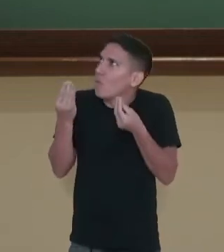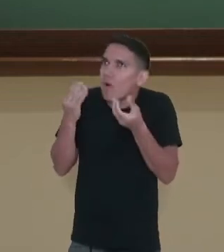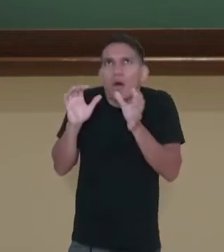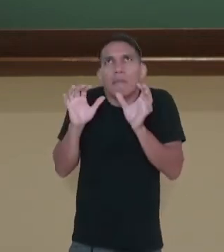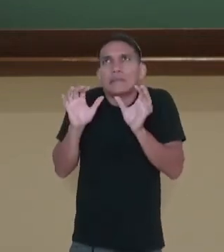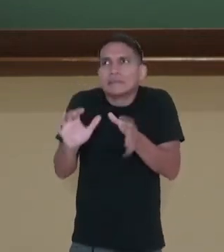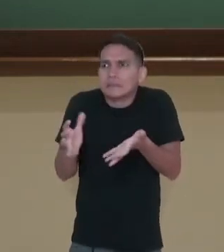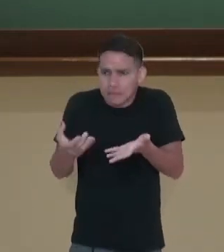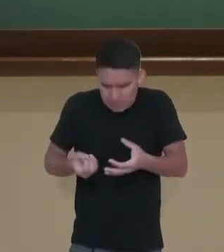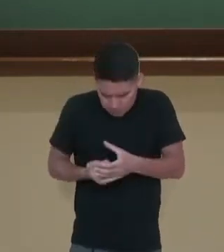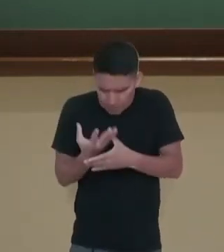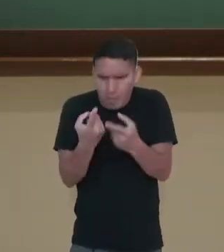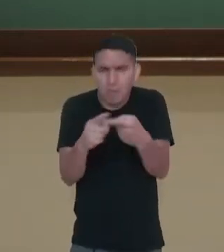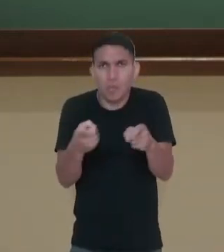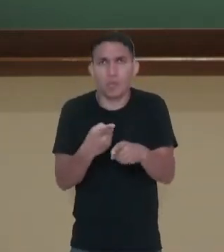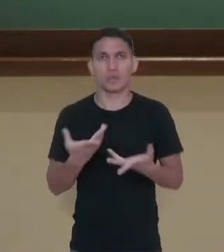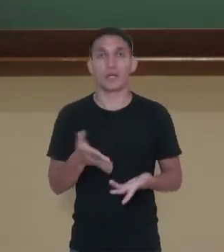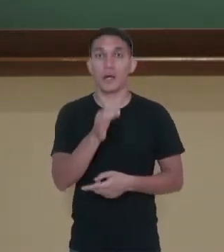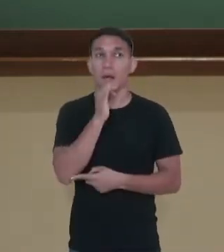música com o corpo?